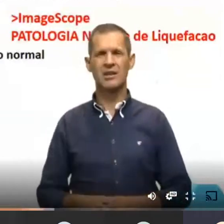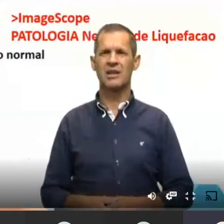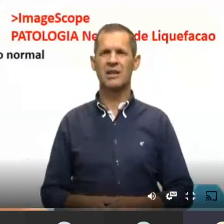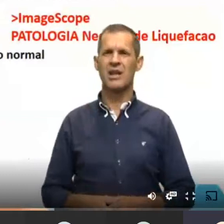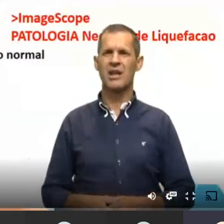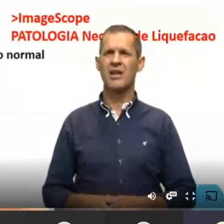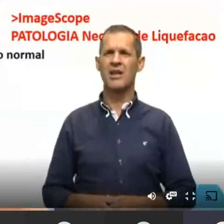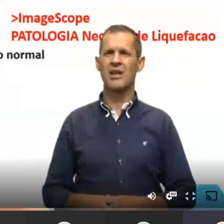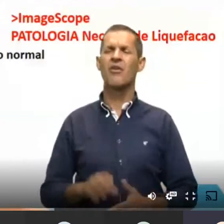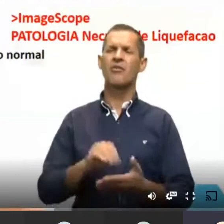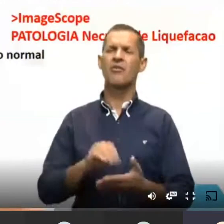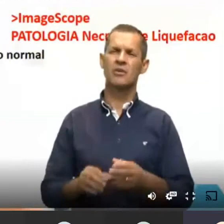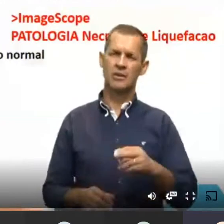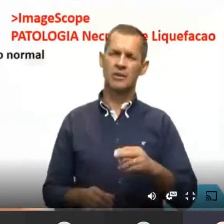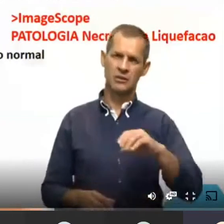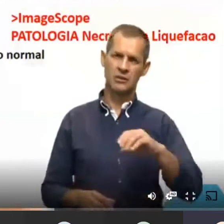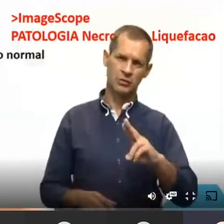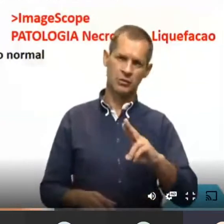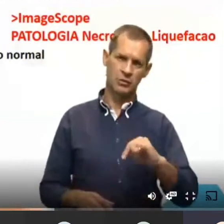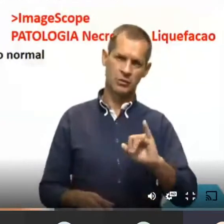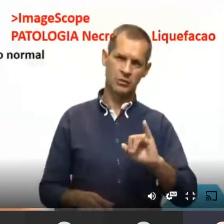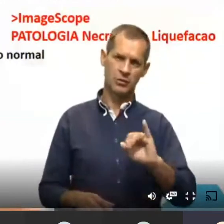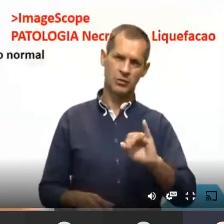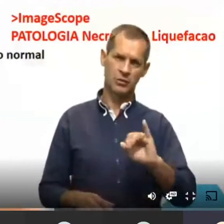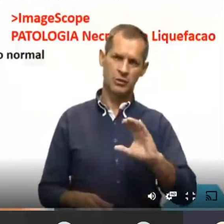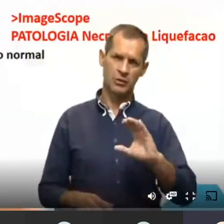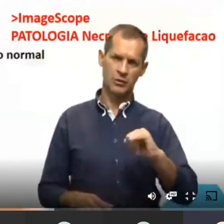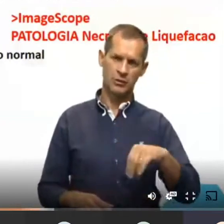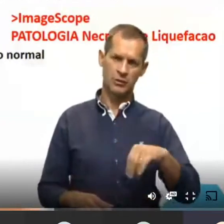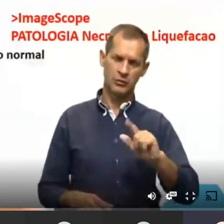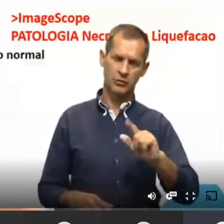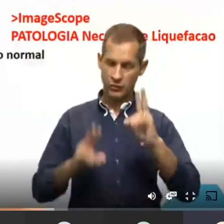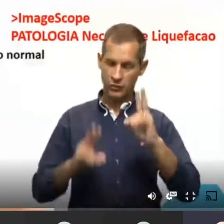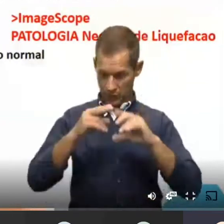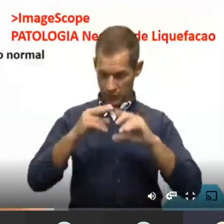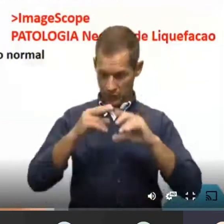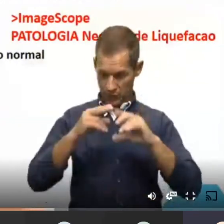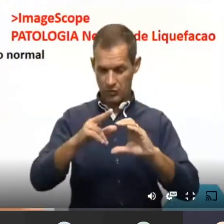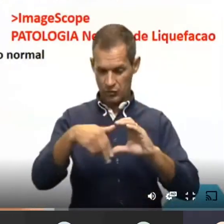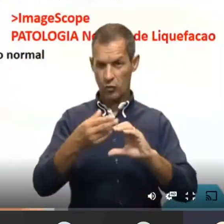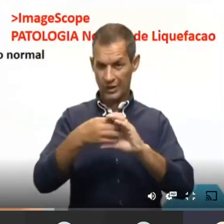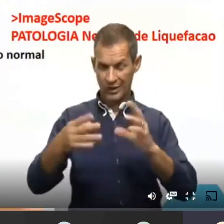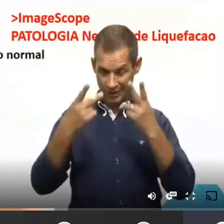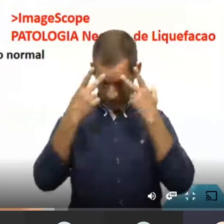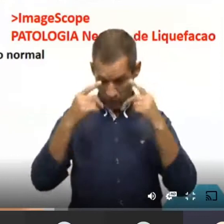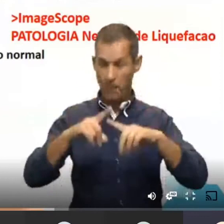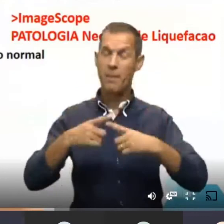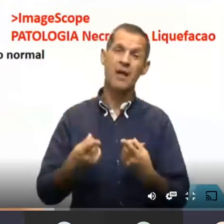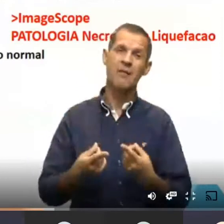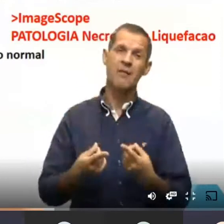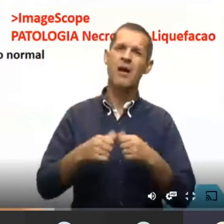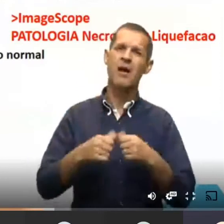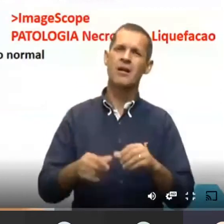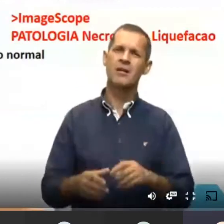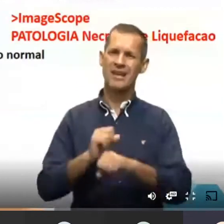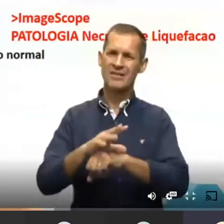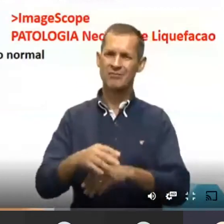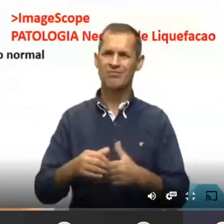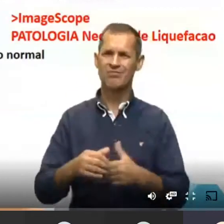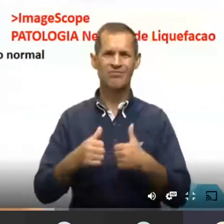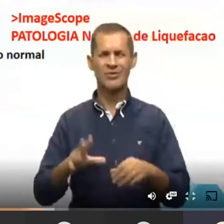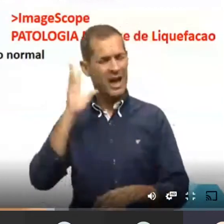de aporte nutricional. E aí, nesse caso aqui, a gente vê um neurônio em seu tamanho normal, certo? Mas essa lâmina,